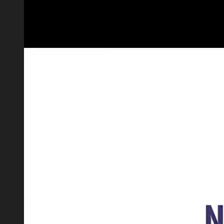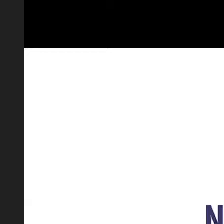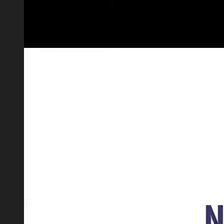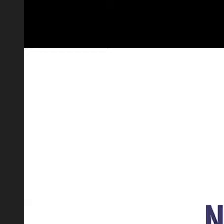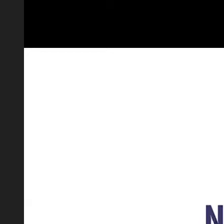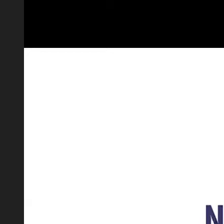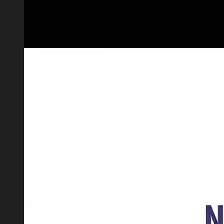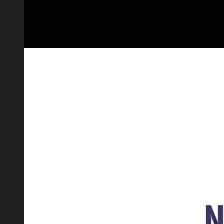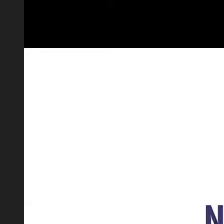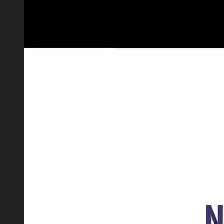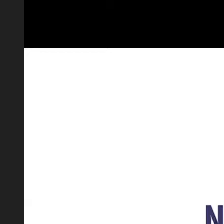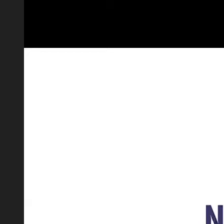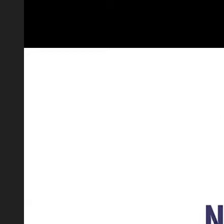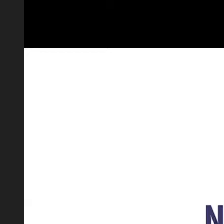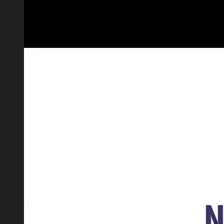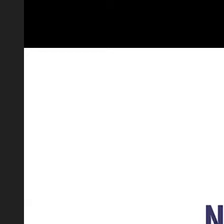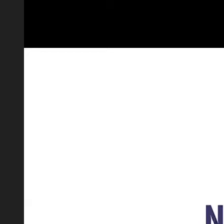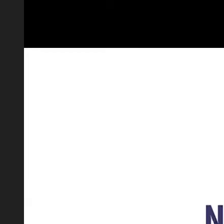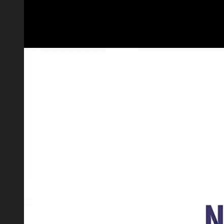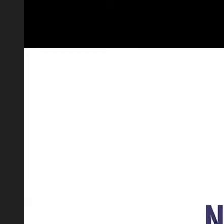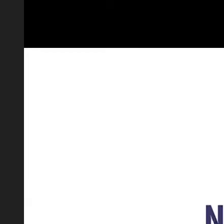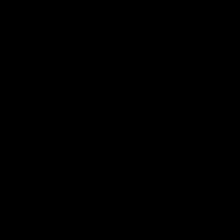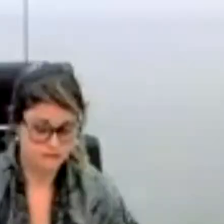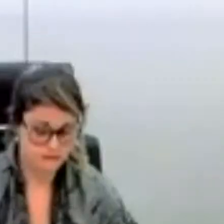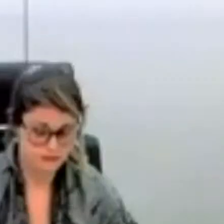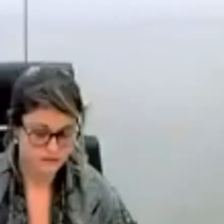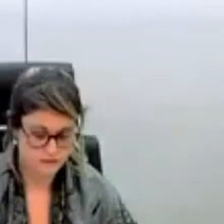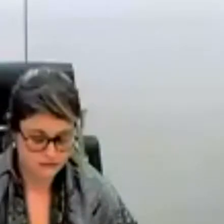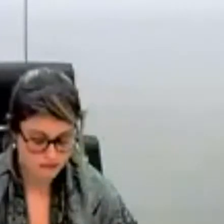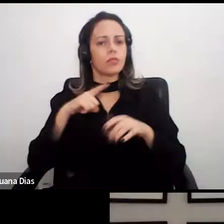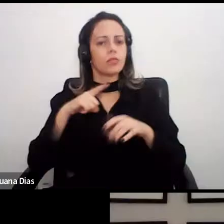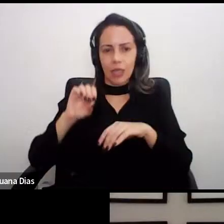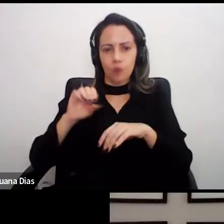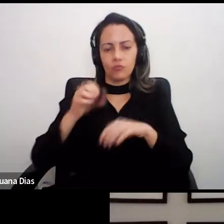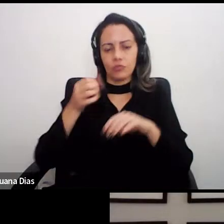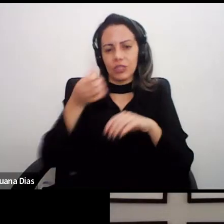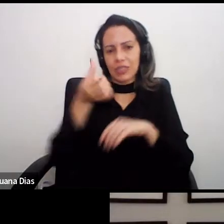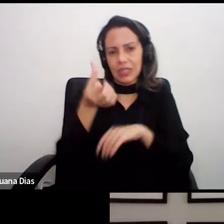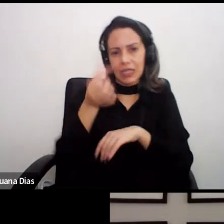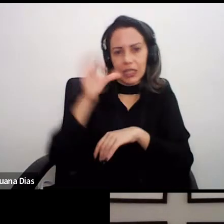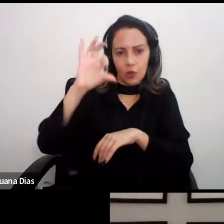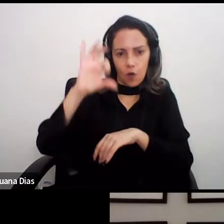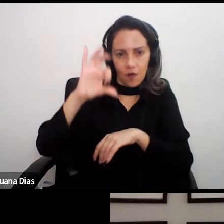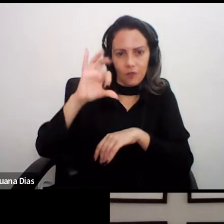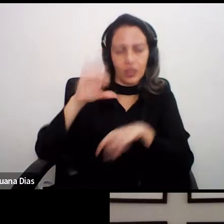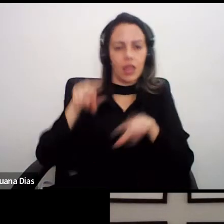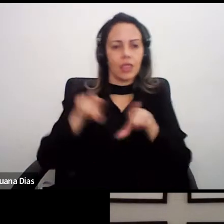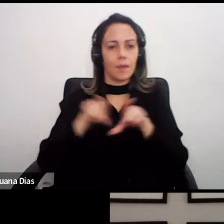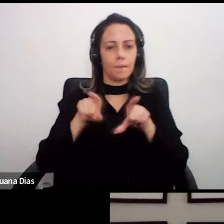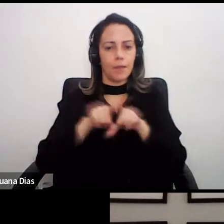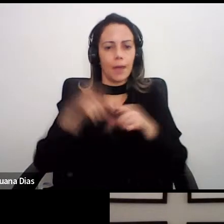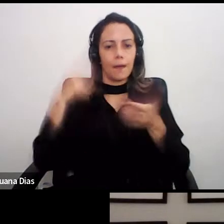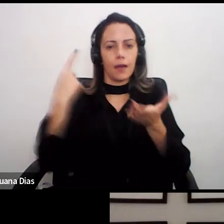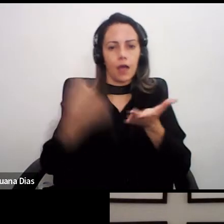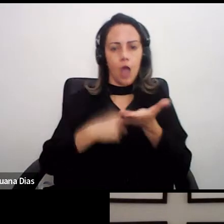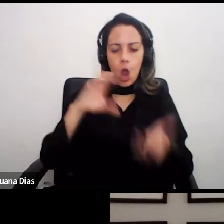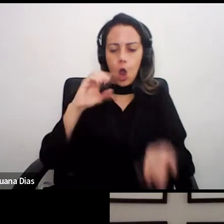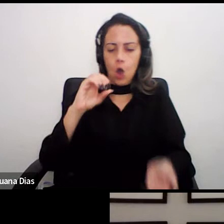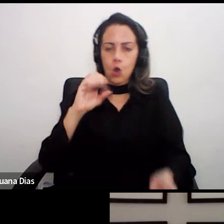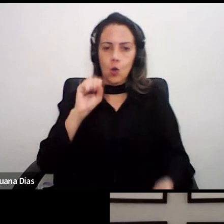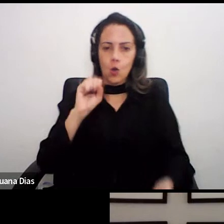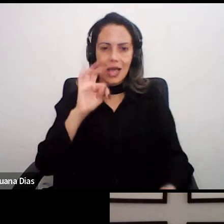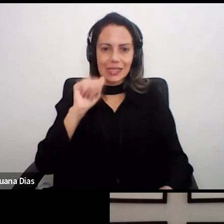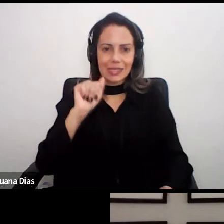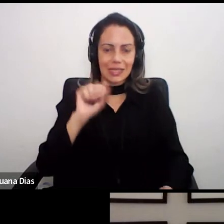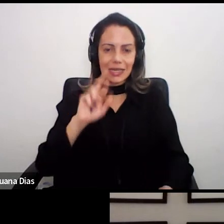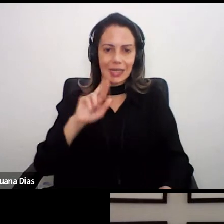Homem de 48, a Convenção Americana sobre Direitos Humanos de 69, o Pacto de São José da Costa Rica, a Convenção